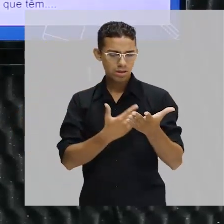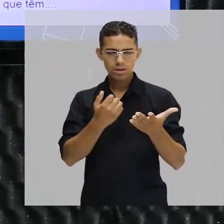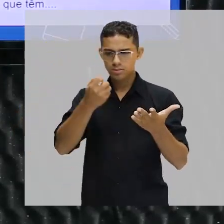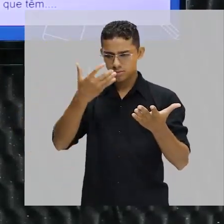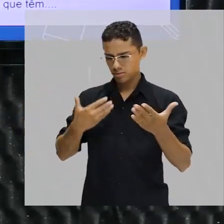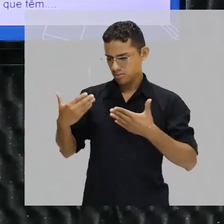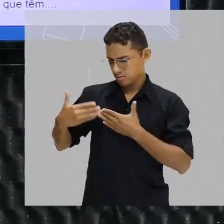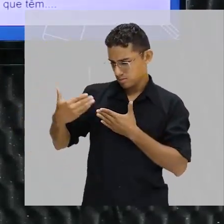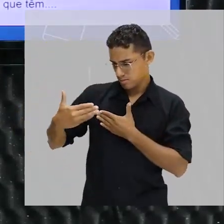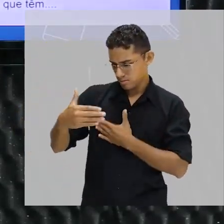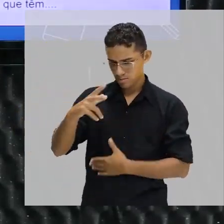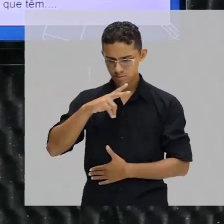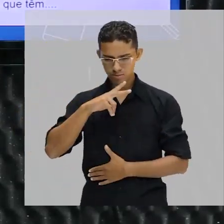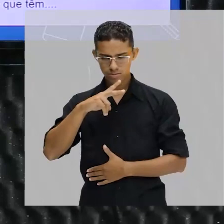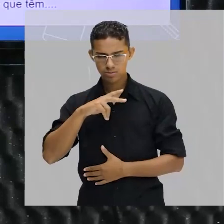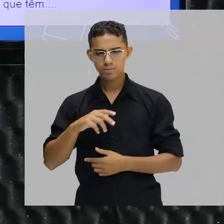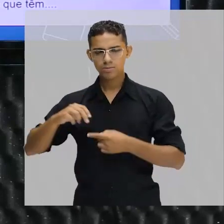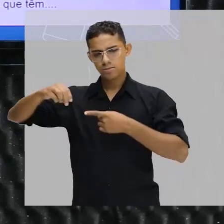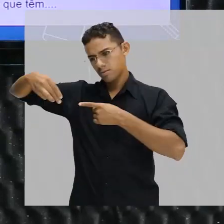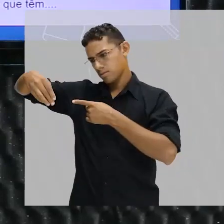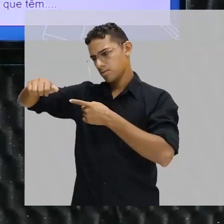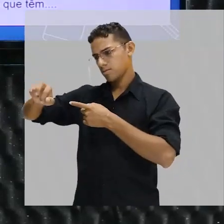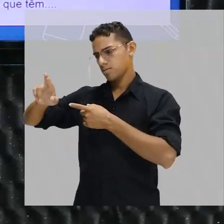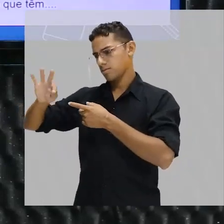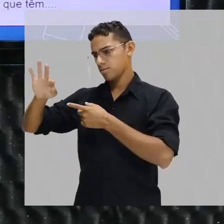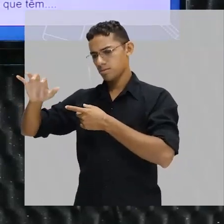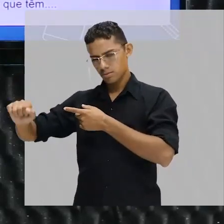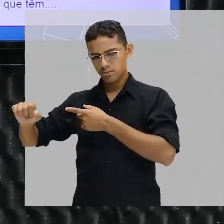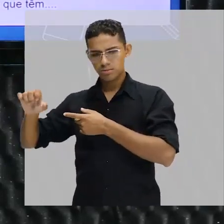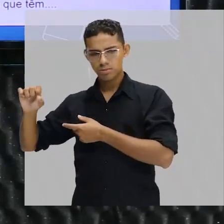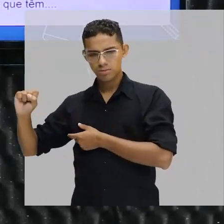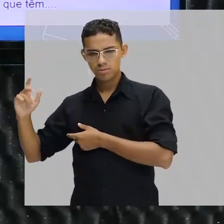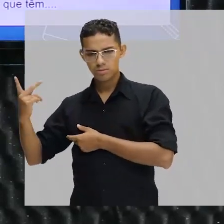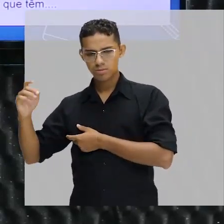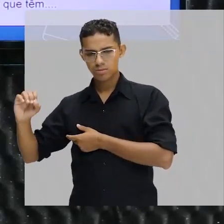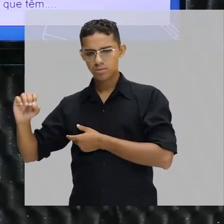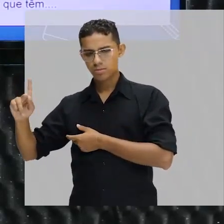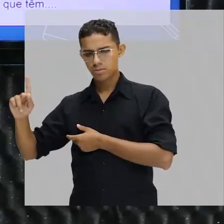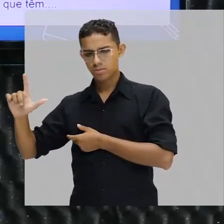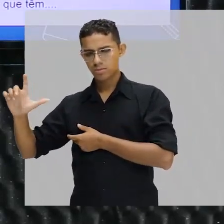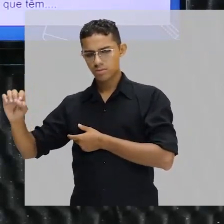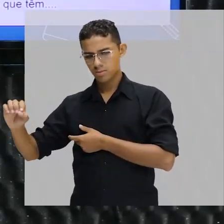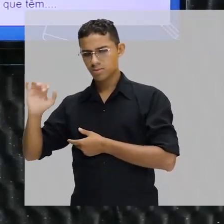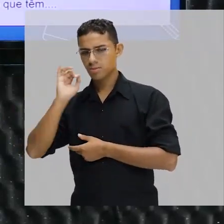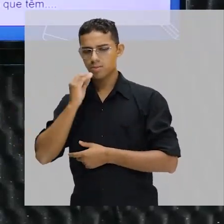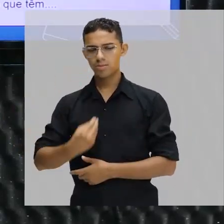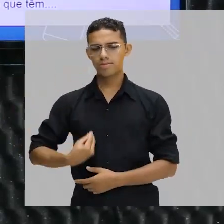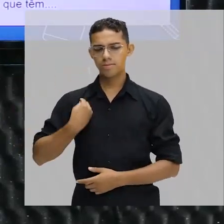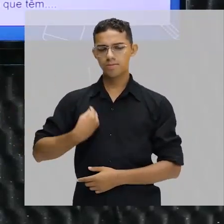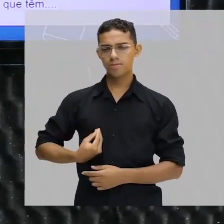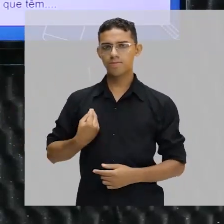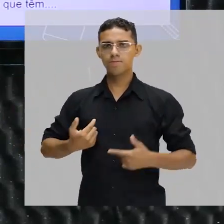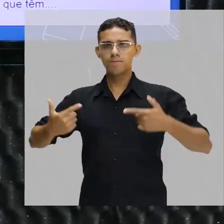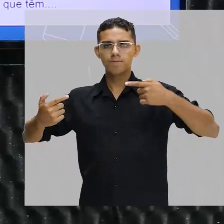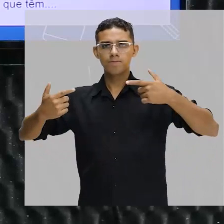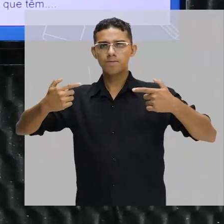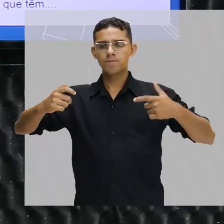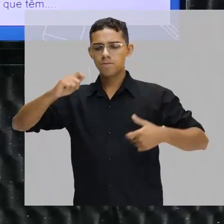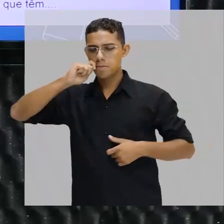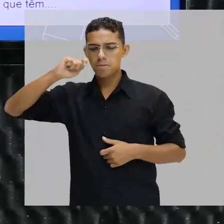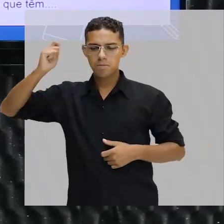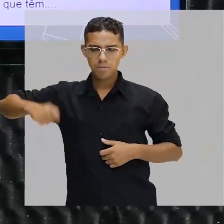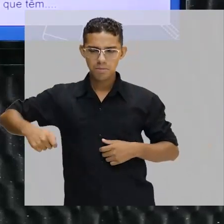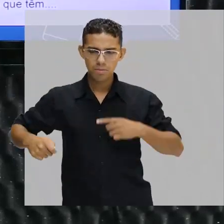relato pessoal, caso a Marta, falando sobre o que ela vem vivenciando na guerra da Ucrânia, né?